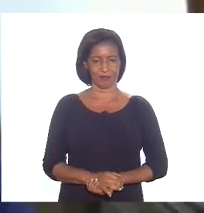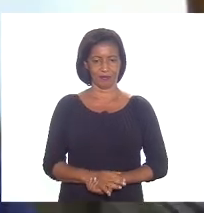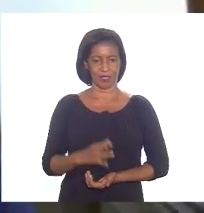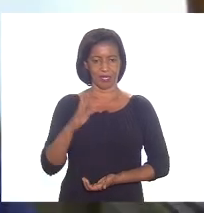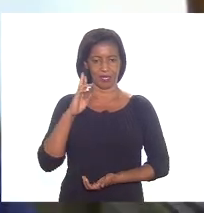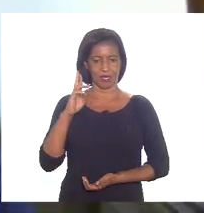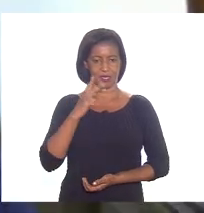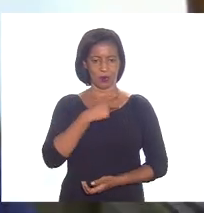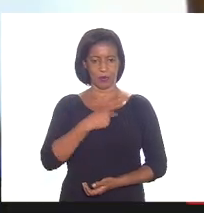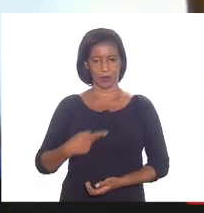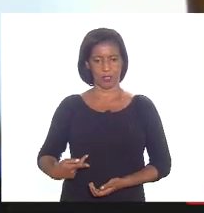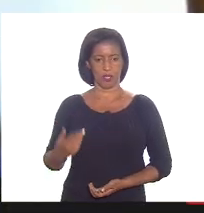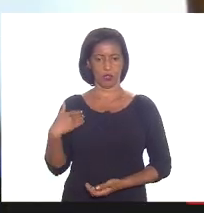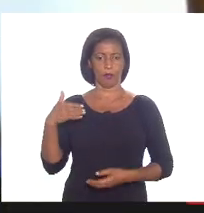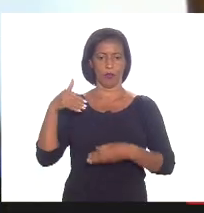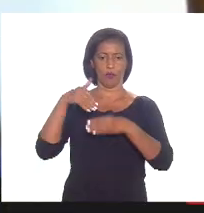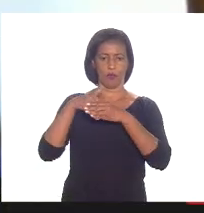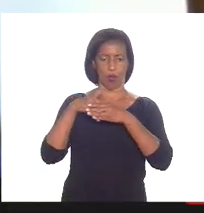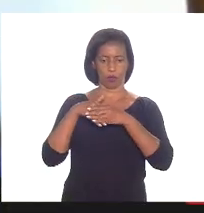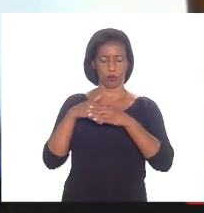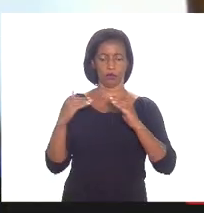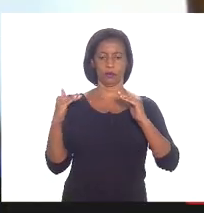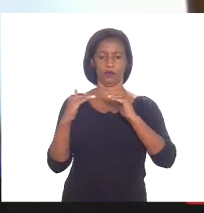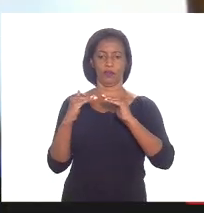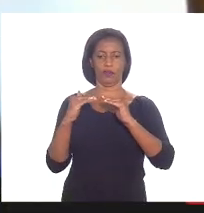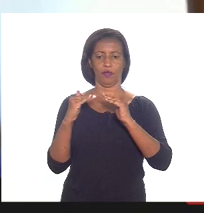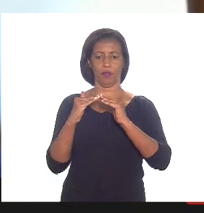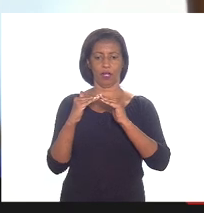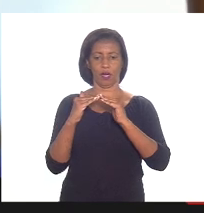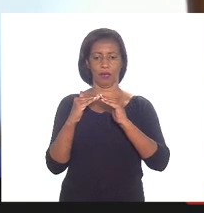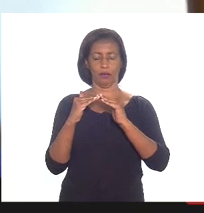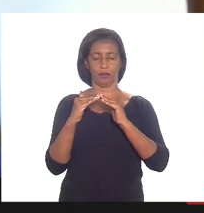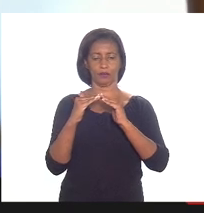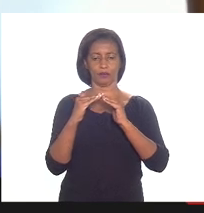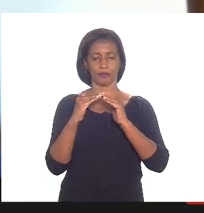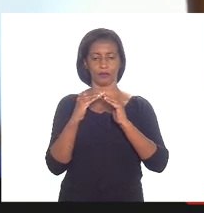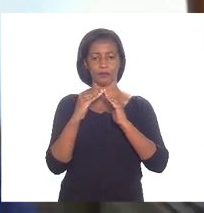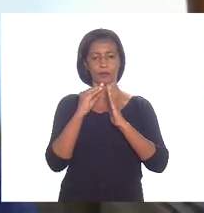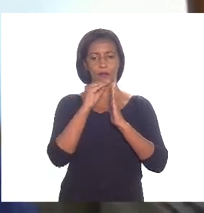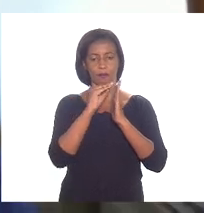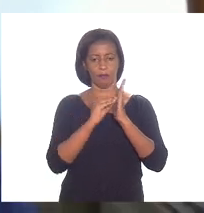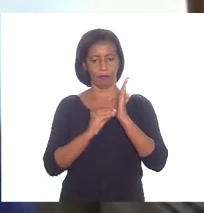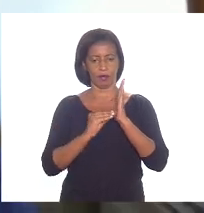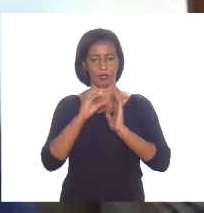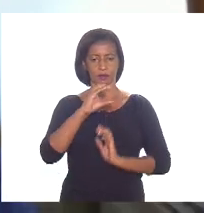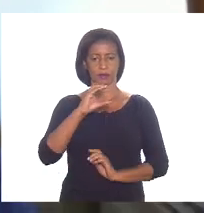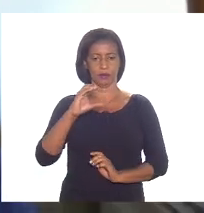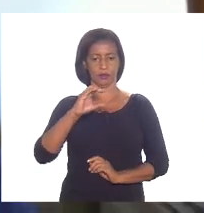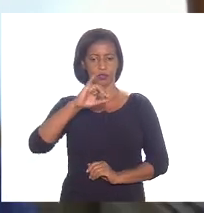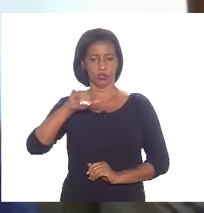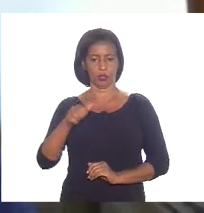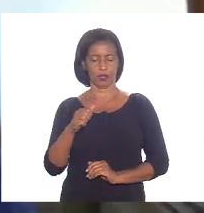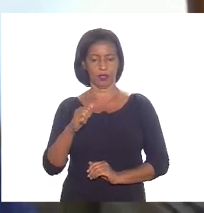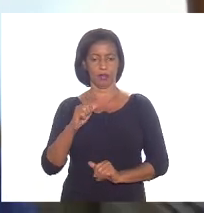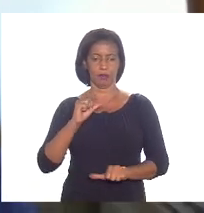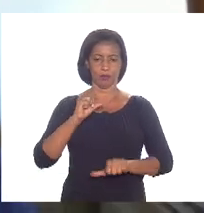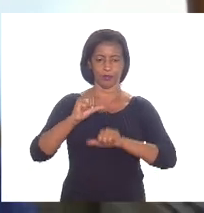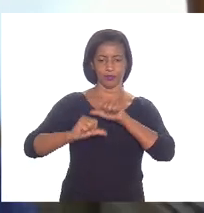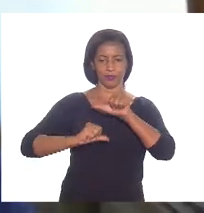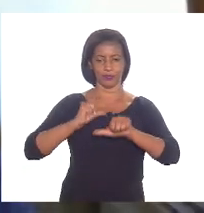meu voto é favorável ao parecer da CCJ com as